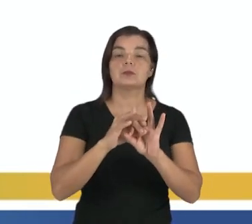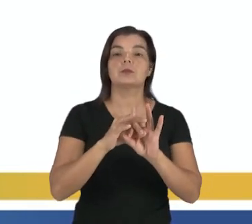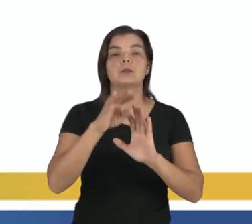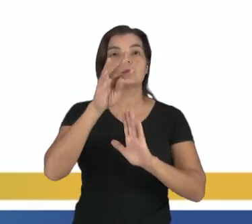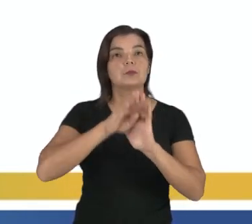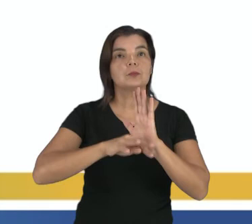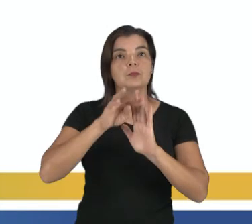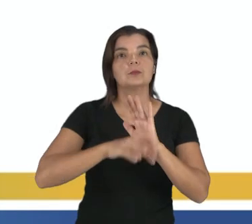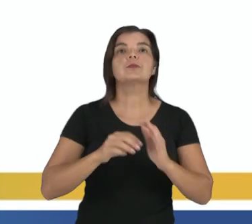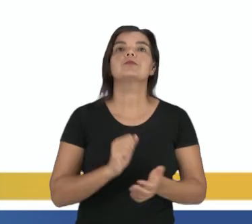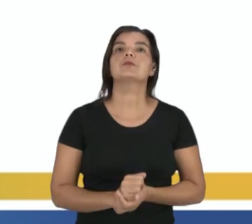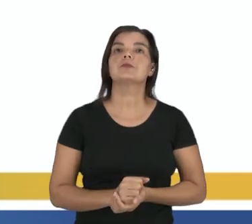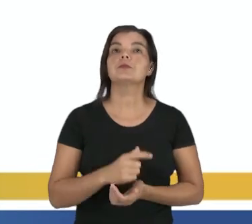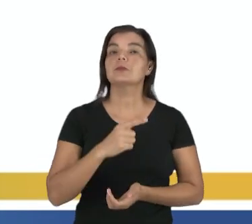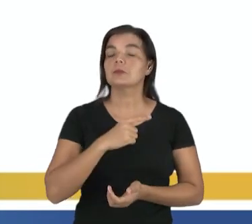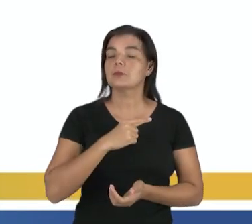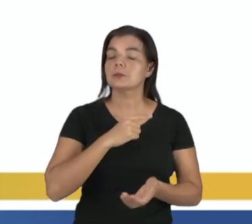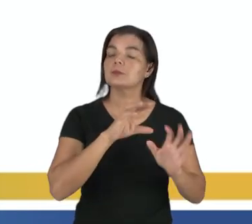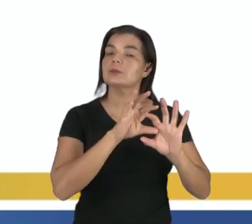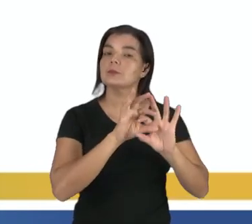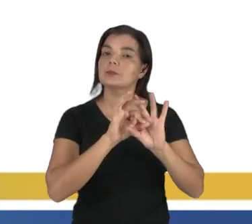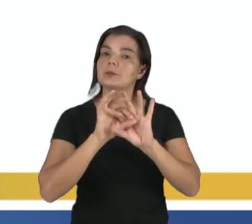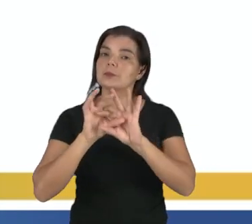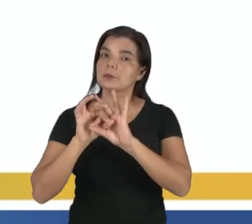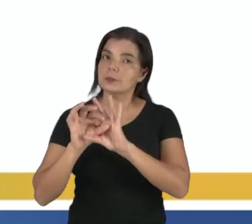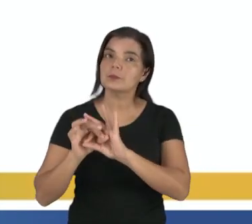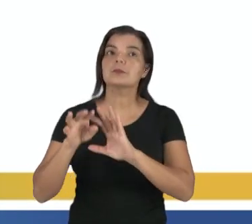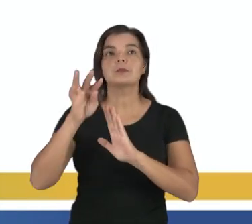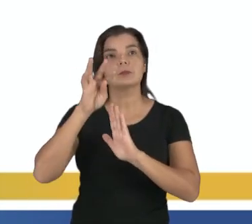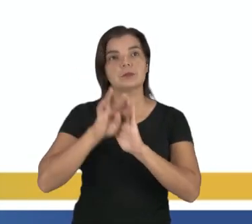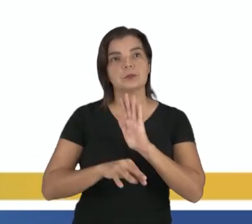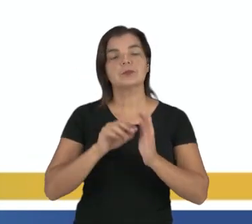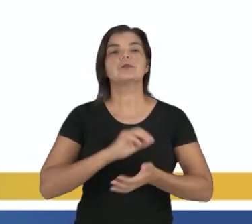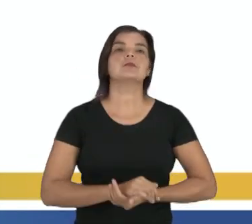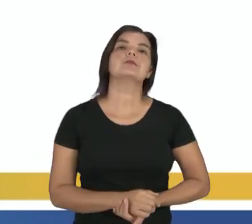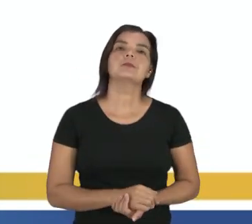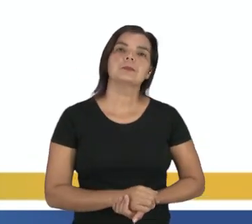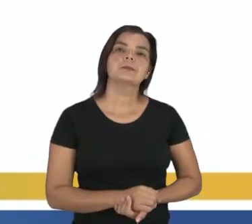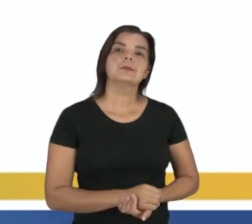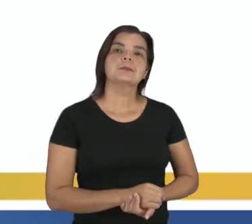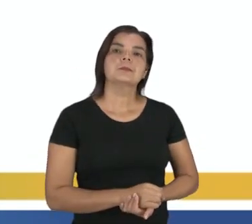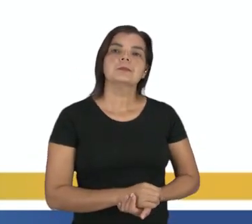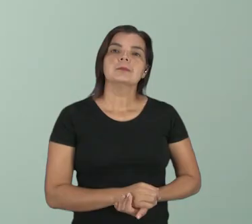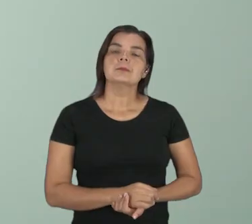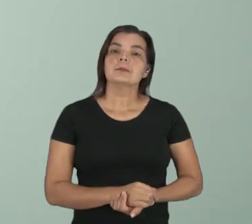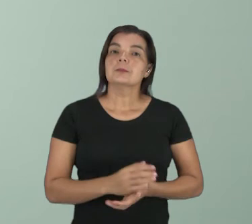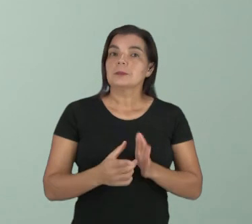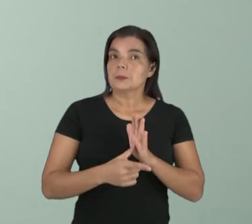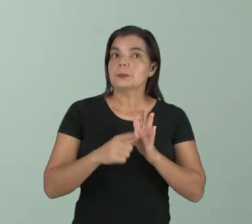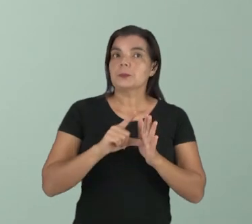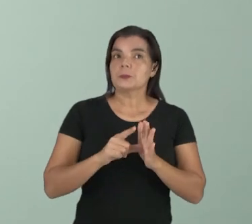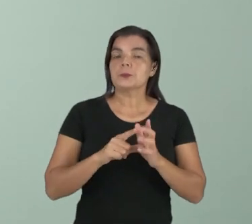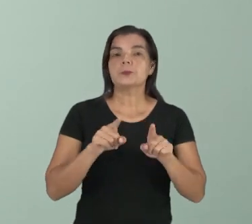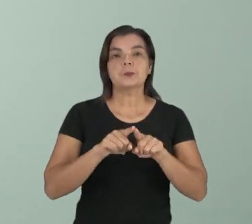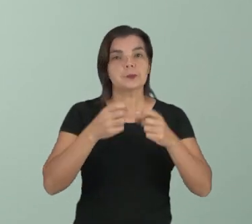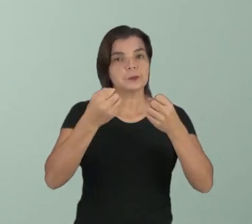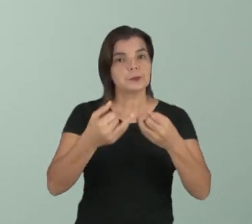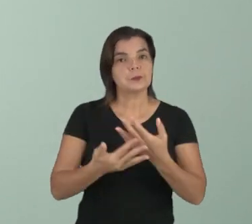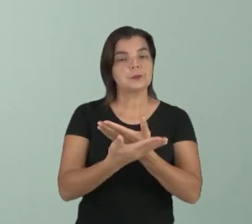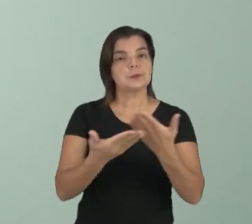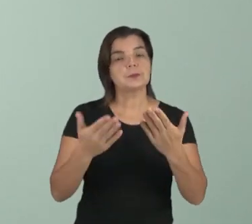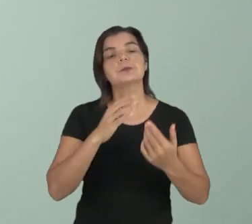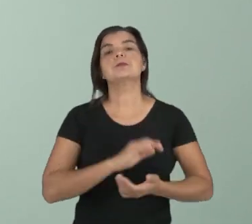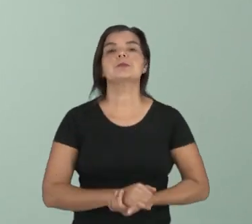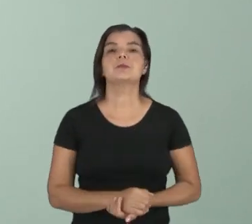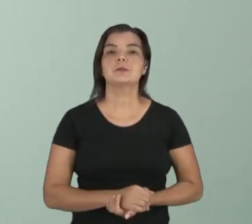ligação entre as partes do texto, estabelecendo assim uma coesão textual. Anteriormente, eu estava falando para